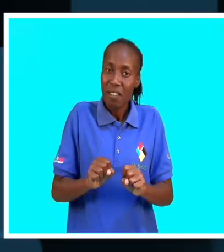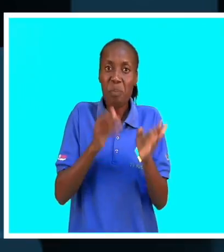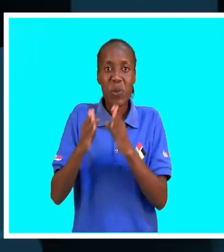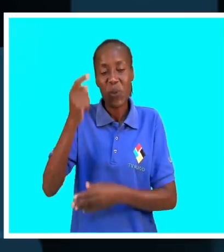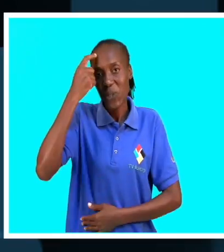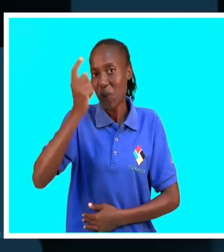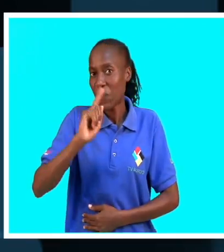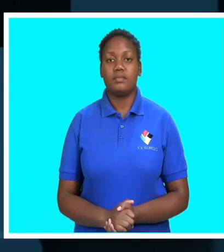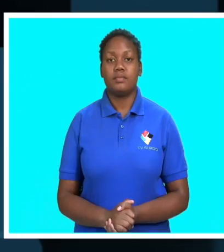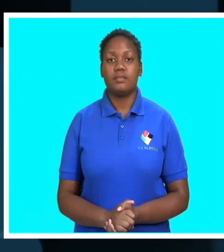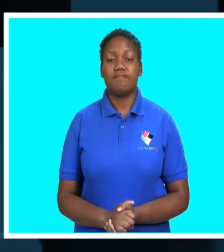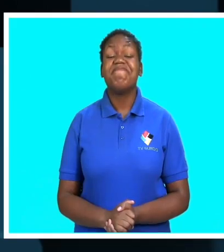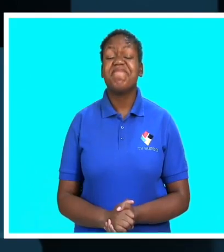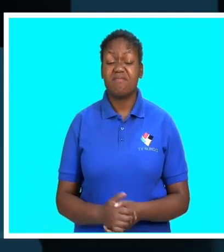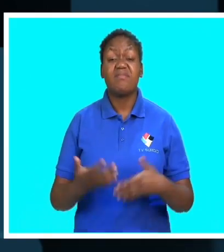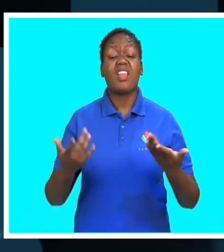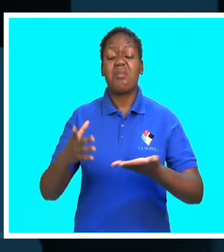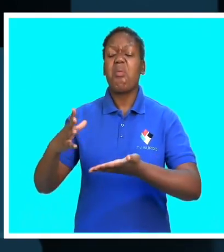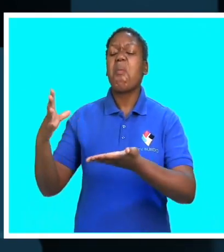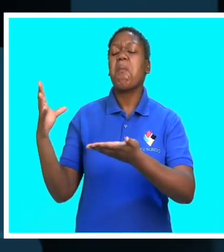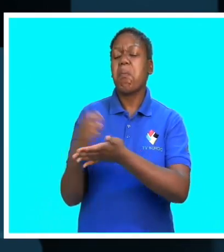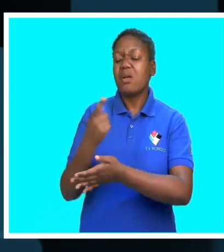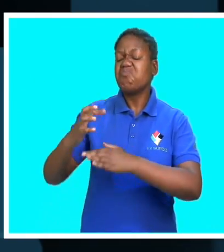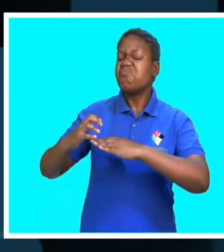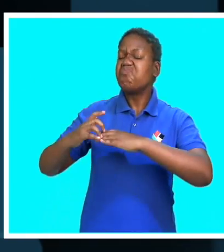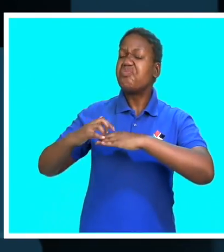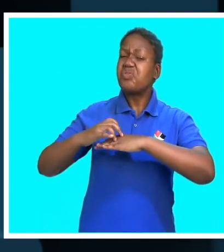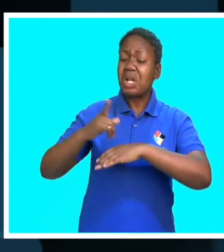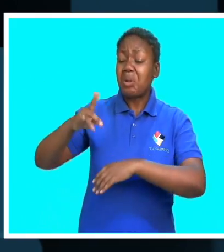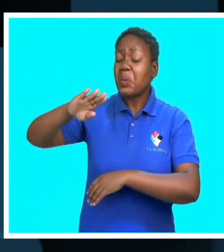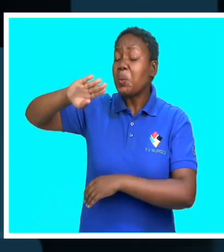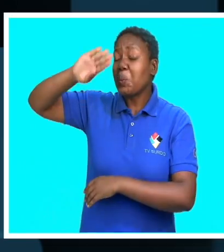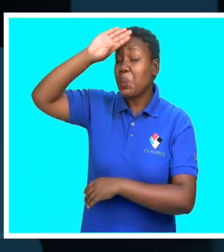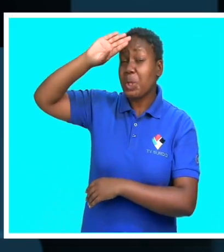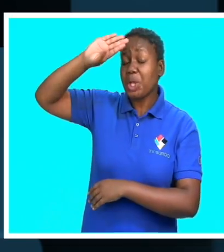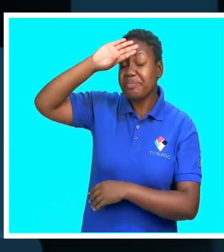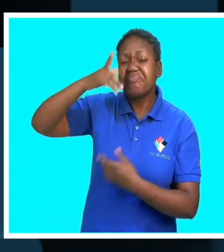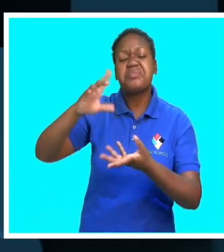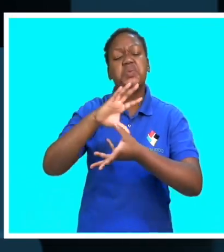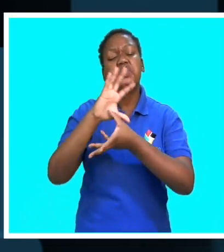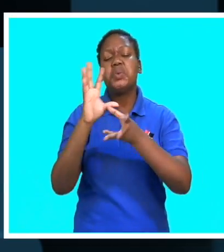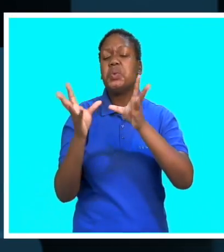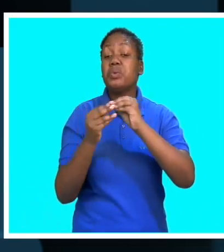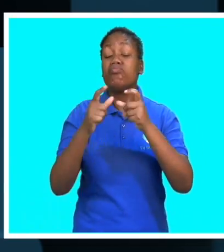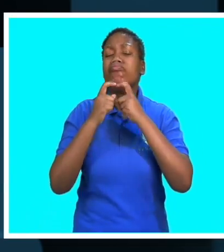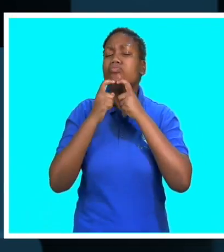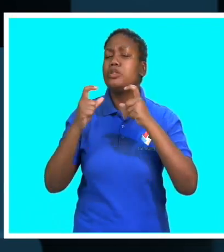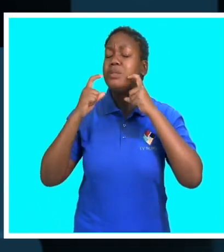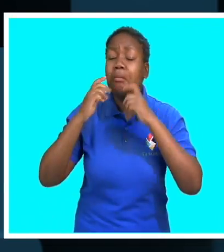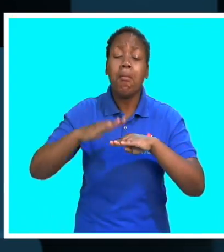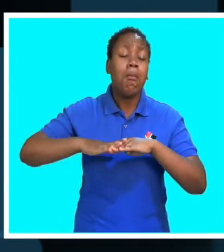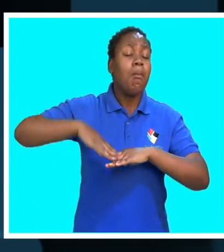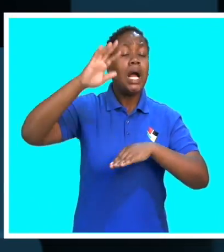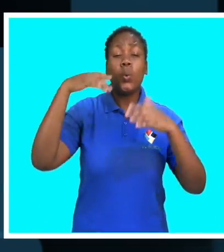conhecem a próstata. Ao todo, o país registra mais de 3 mil casos de diversos tipos de câncer.